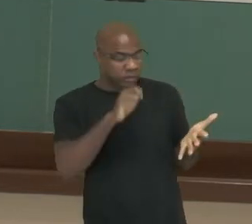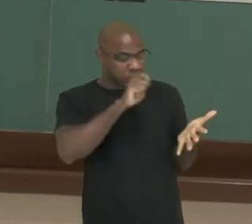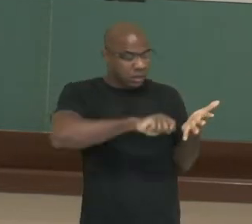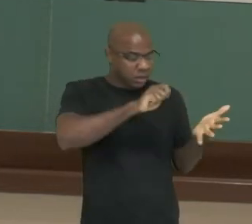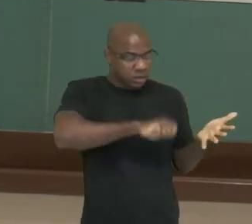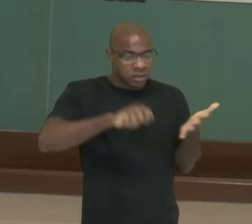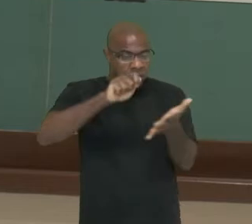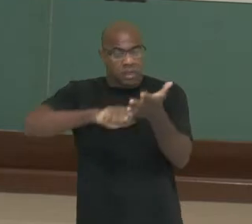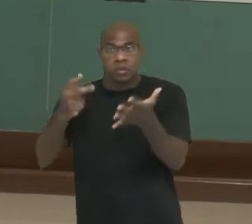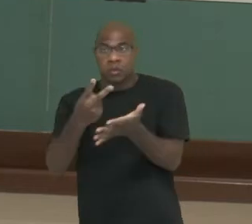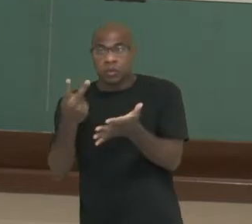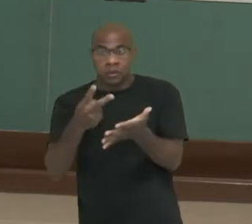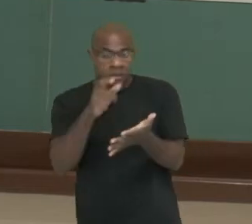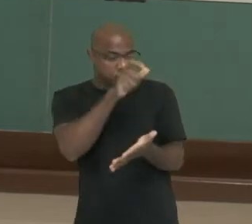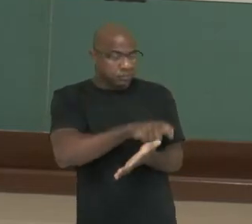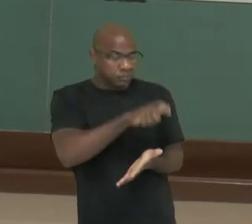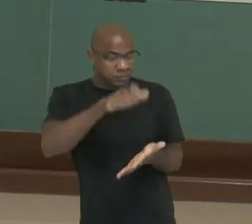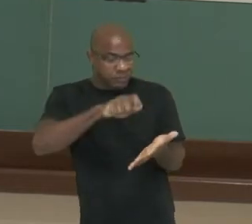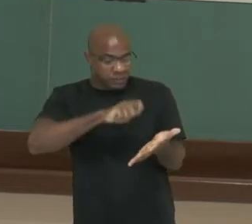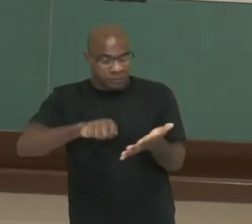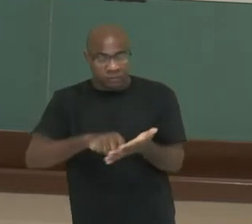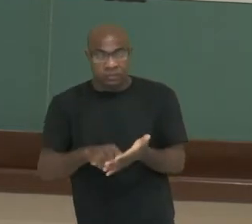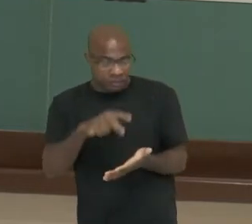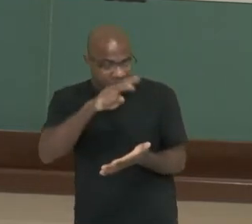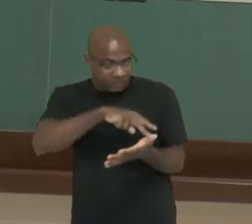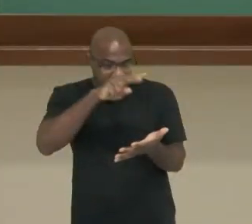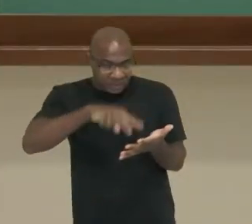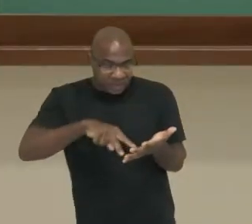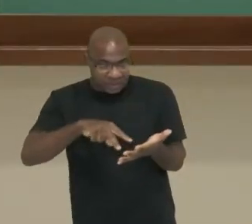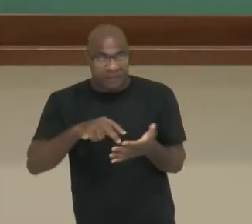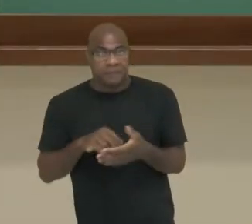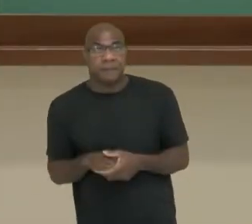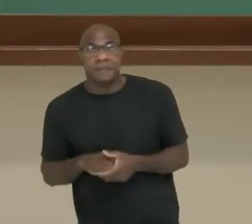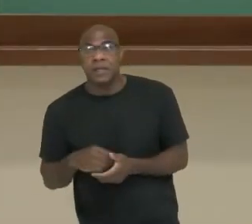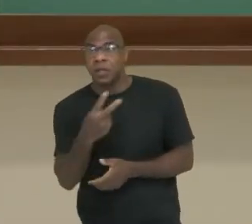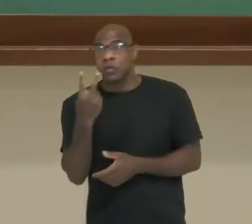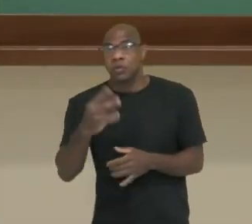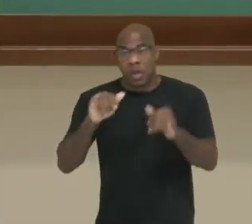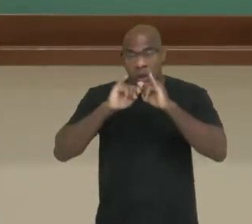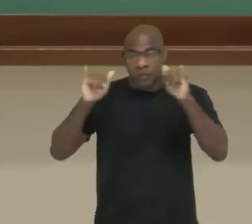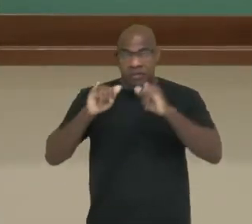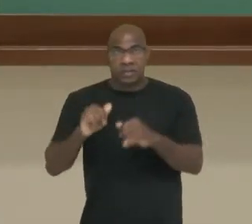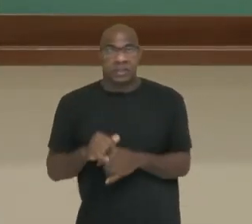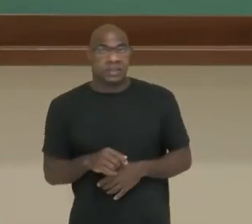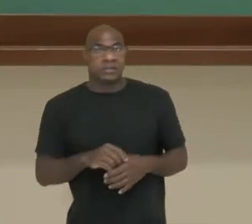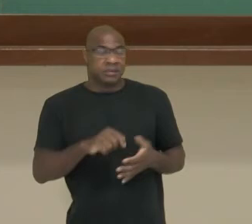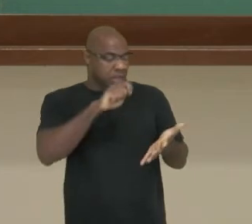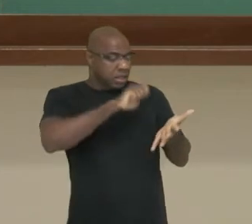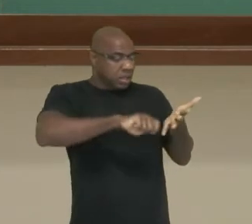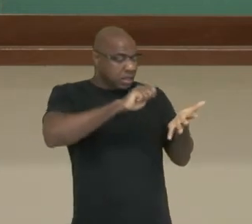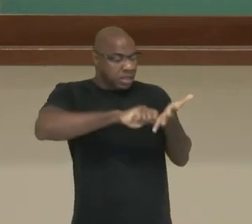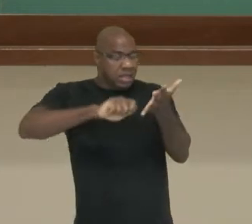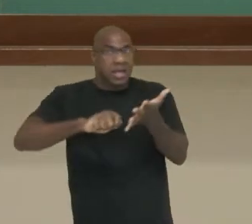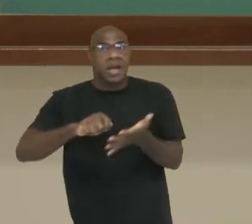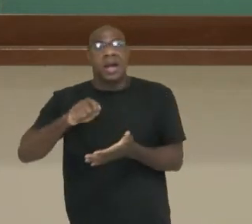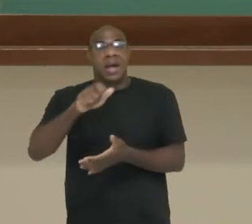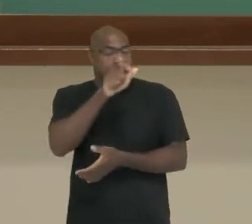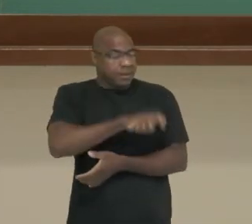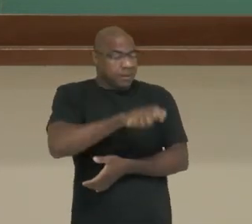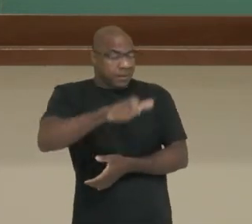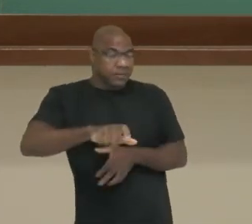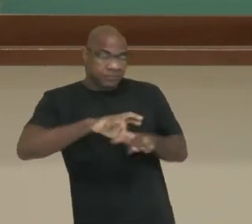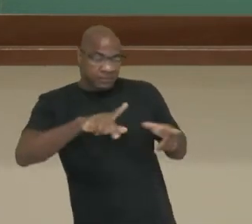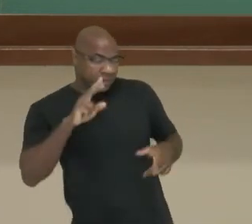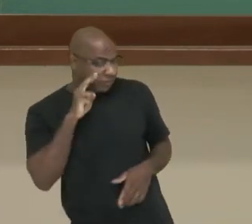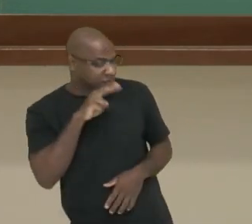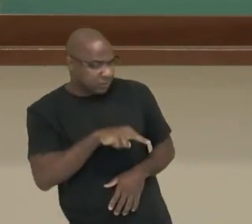novos olhares a respeito do tema abordado. Então, você vai pegar essas duas notícias e fazer a sua notícia do seu